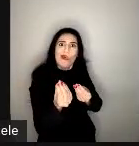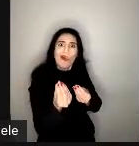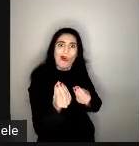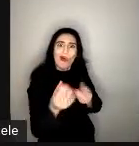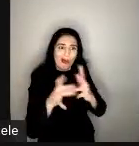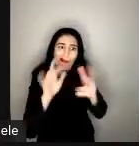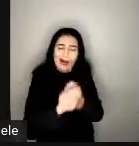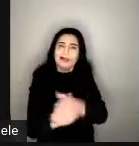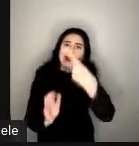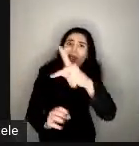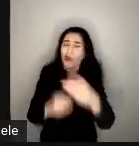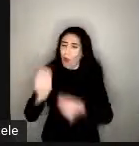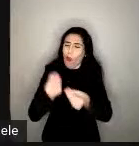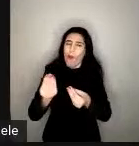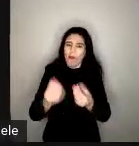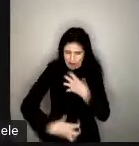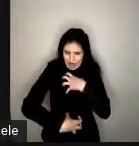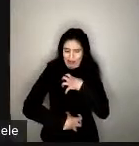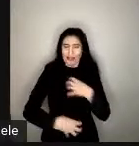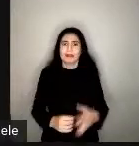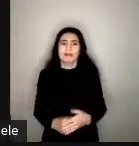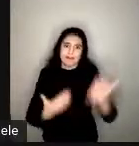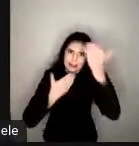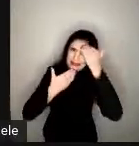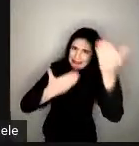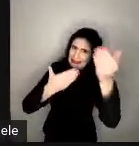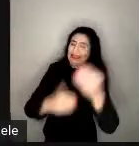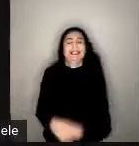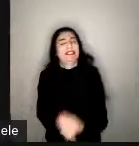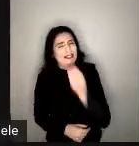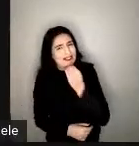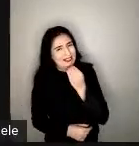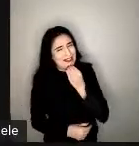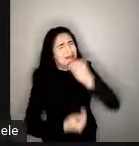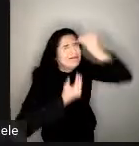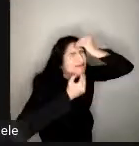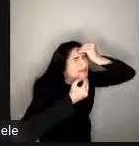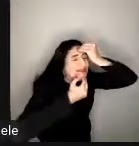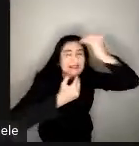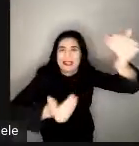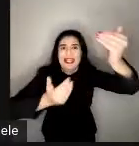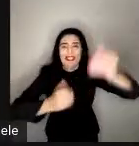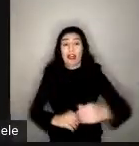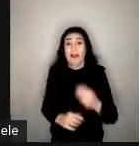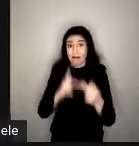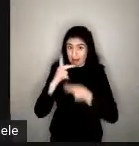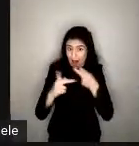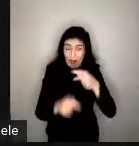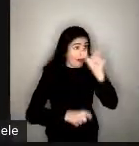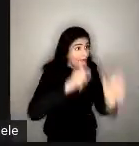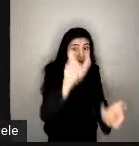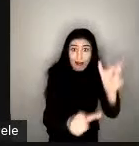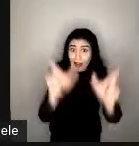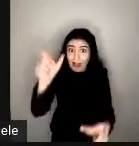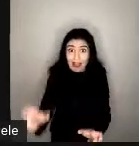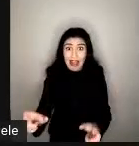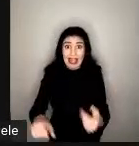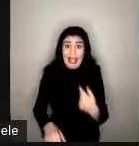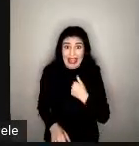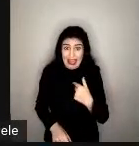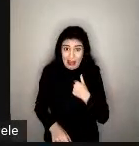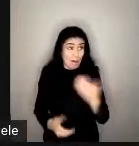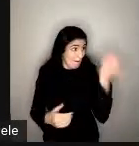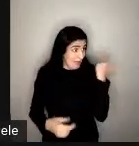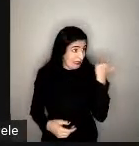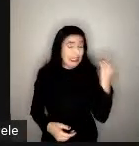Muito obrigada pela oportunidade, a gratidão por estar aqui e de dizer a vocês de que eu estava no melhor momento da